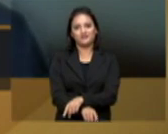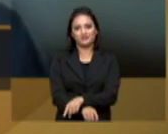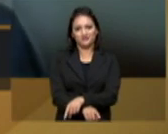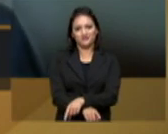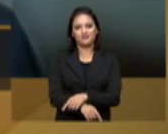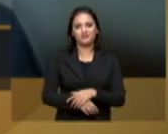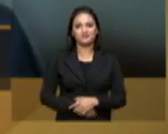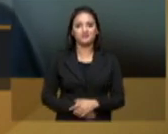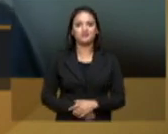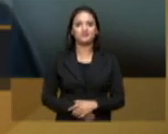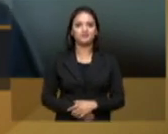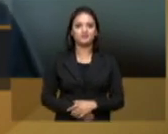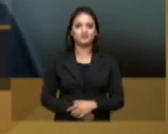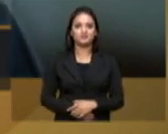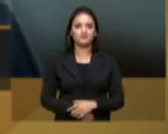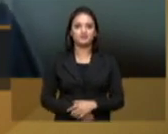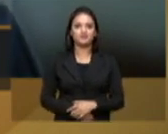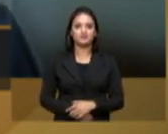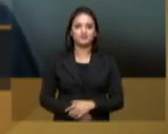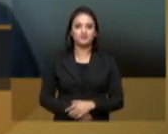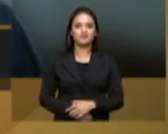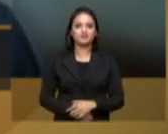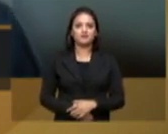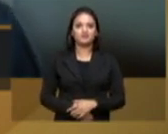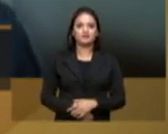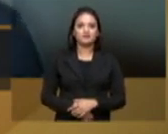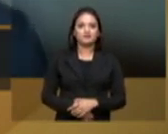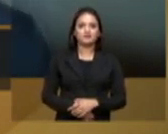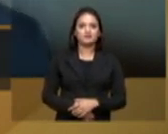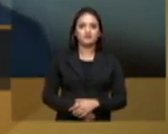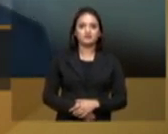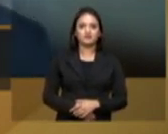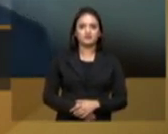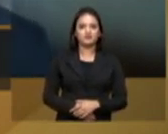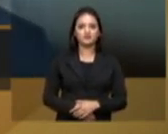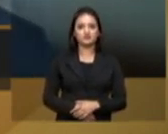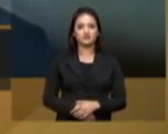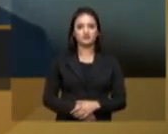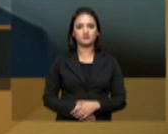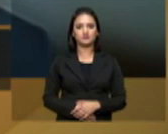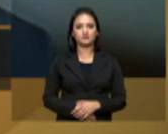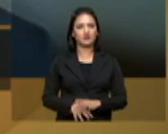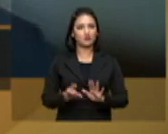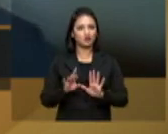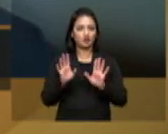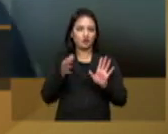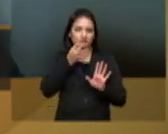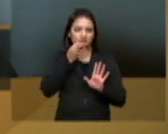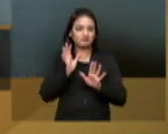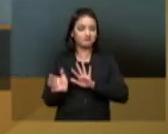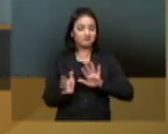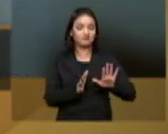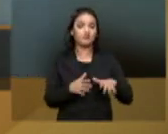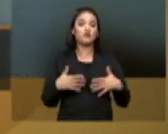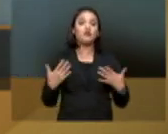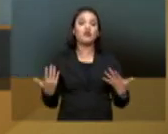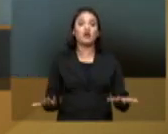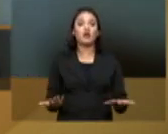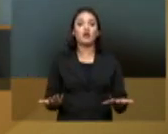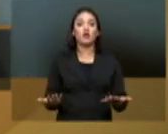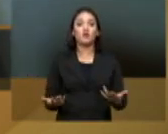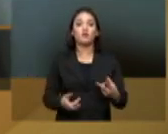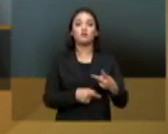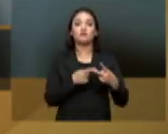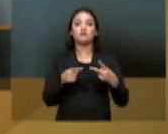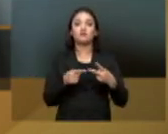os de curto prazo eram os maiores. Apenas um parêntese. Agora passo a tratar da segunda